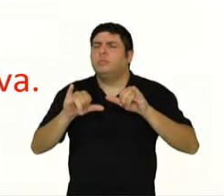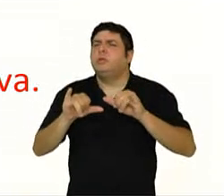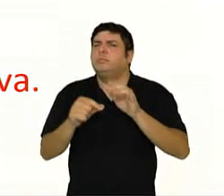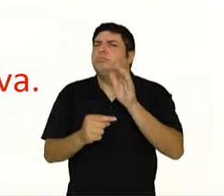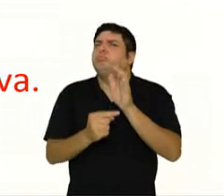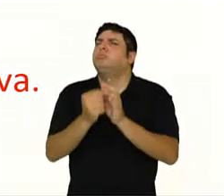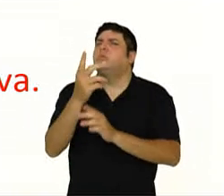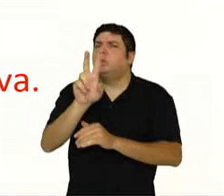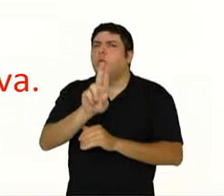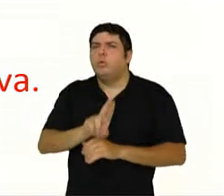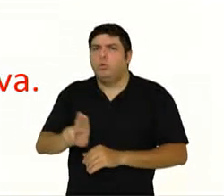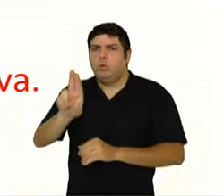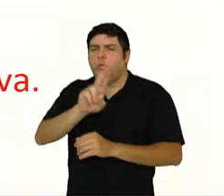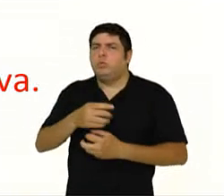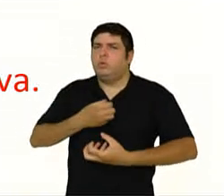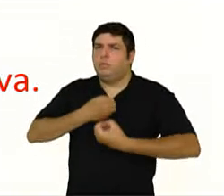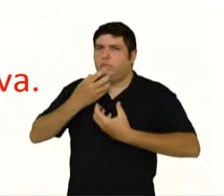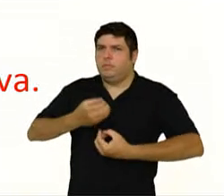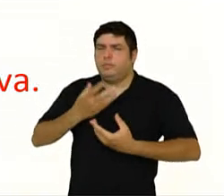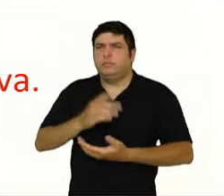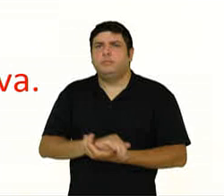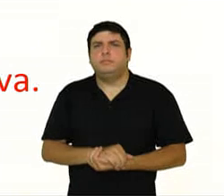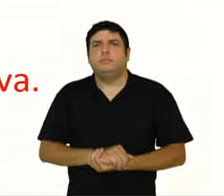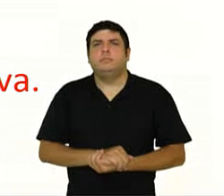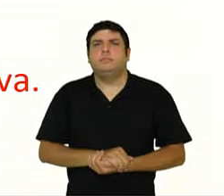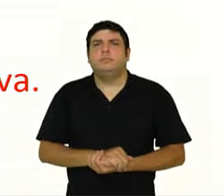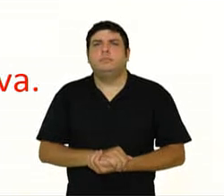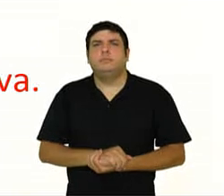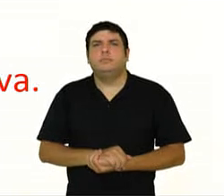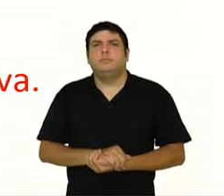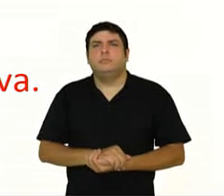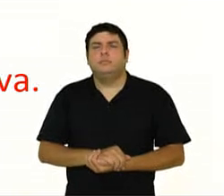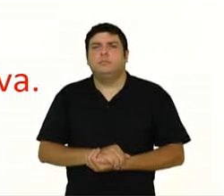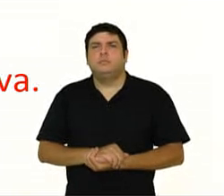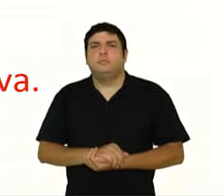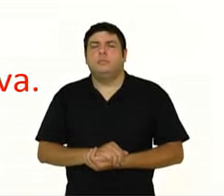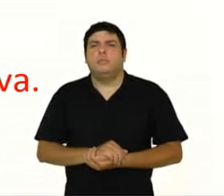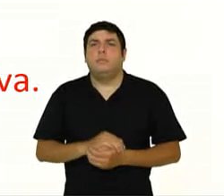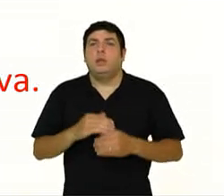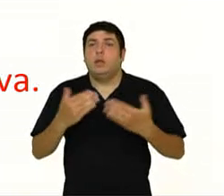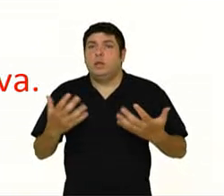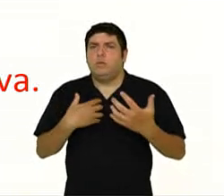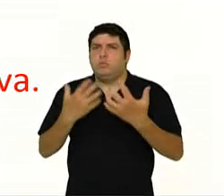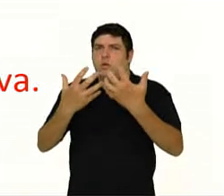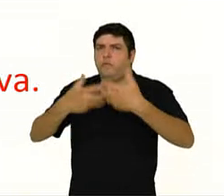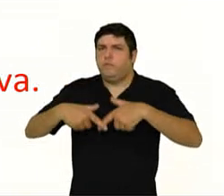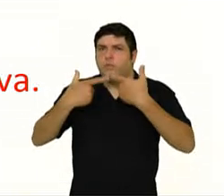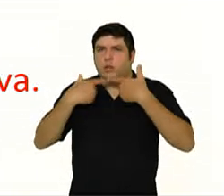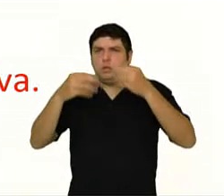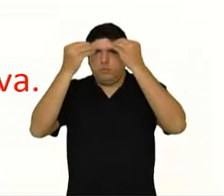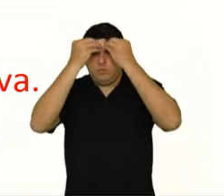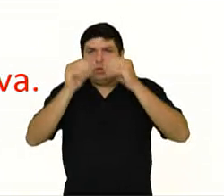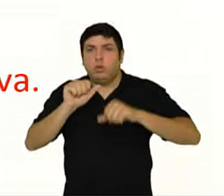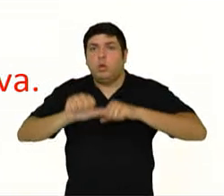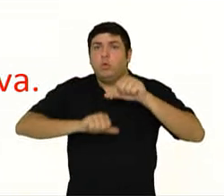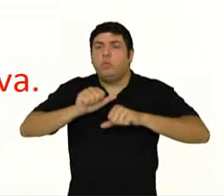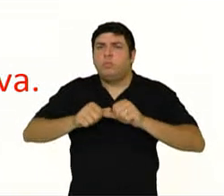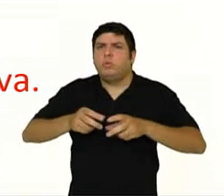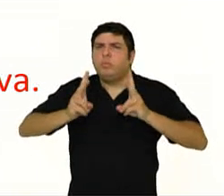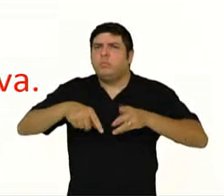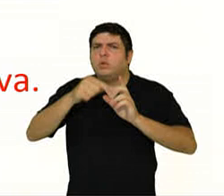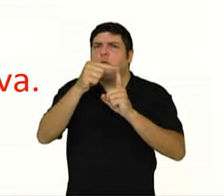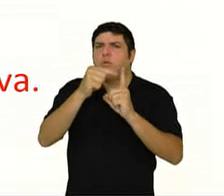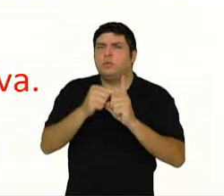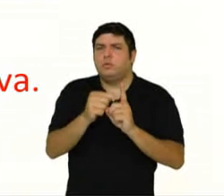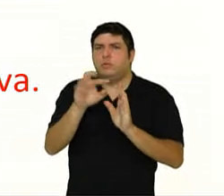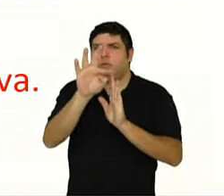usam função poética, não só conativa, tá? Então, atenção, a função da linguagem, ela pode mudar para o mesmo tipo de texto.